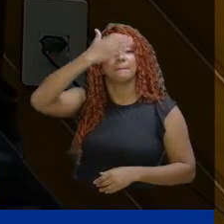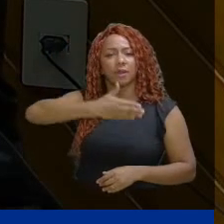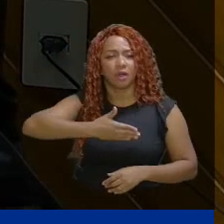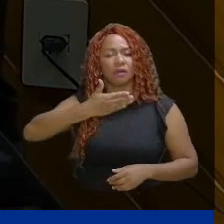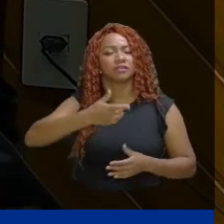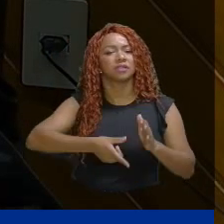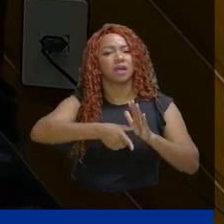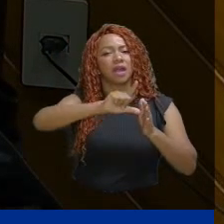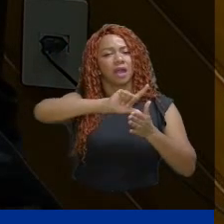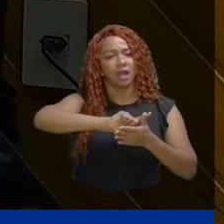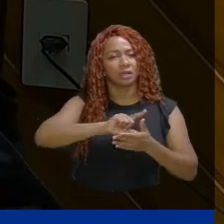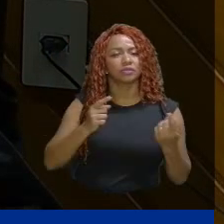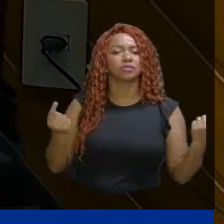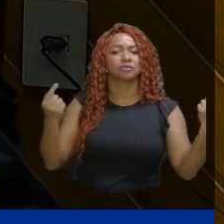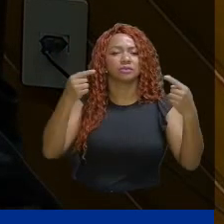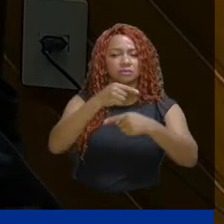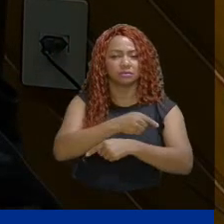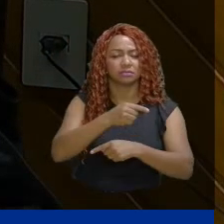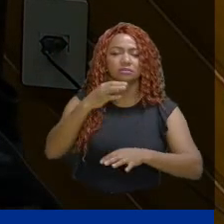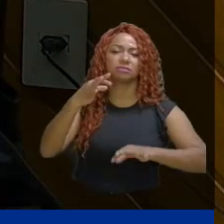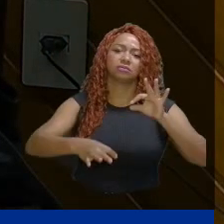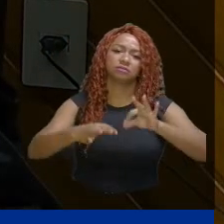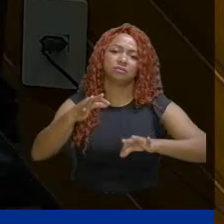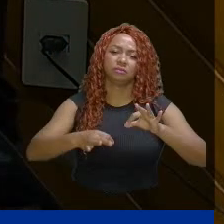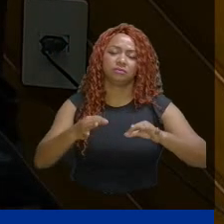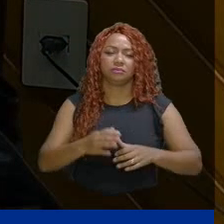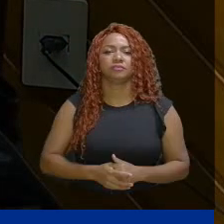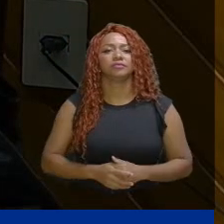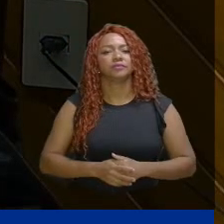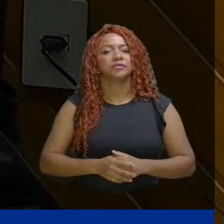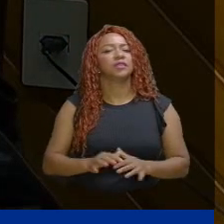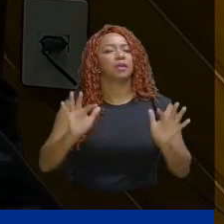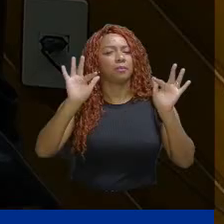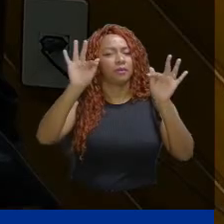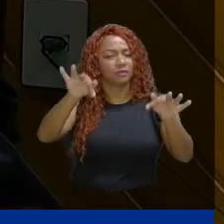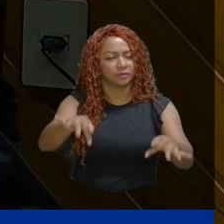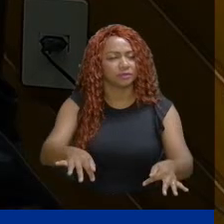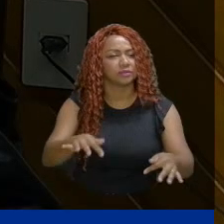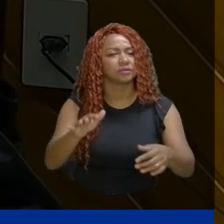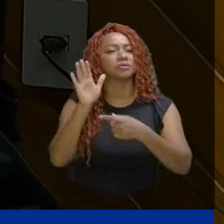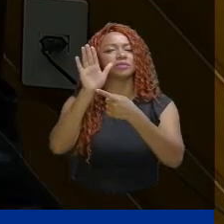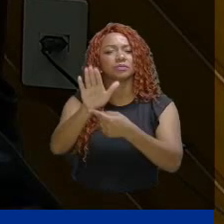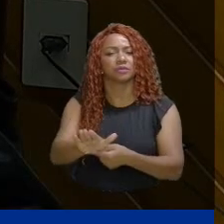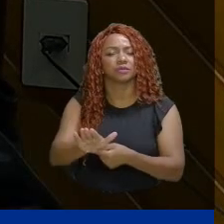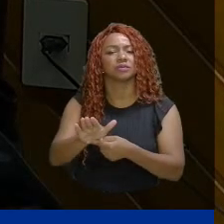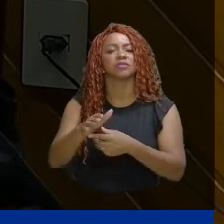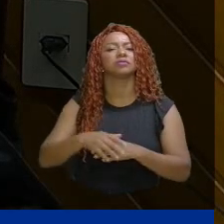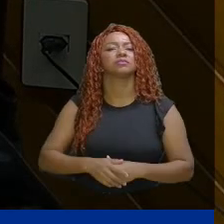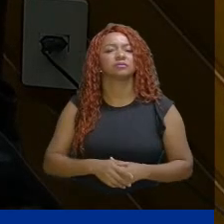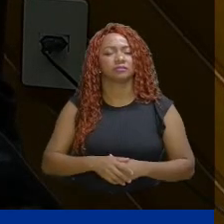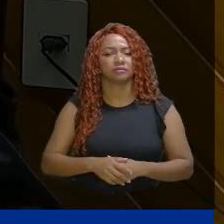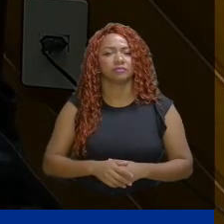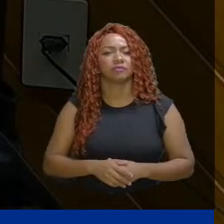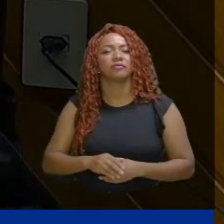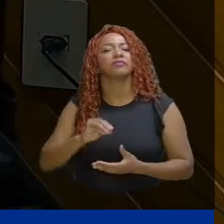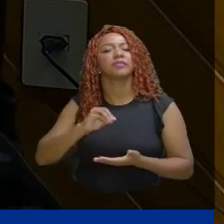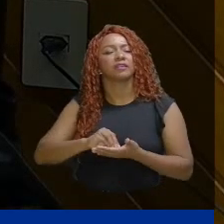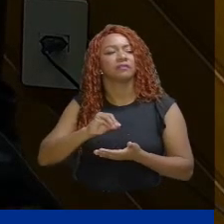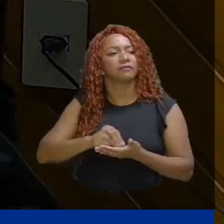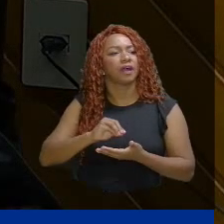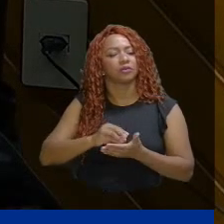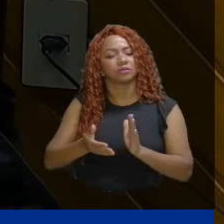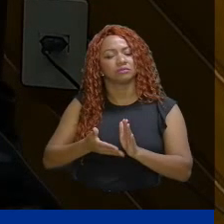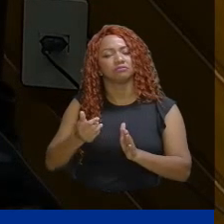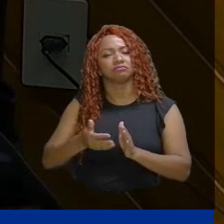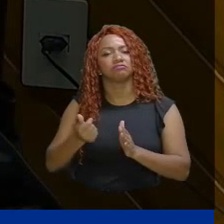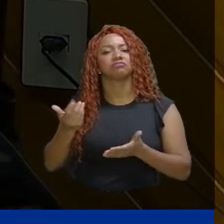obtidas antes do contraditório judicial. Por fim, o último argumento apresentado pelo embargante, relativo à ausência de